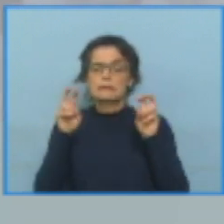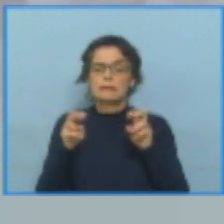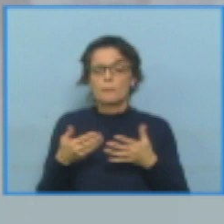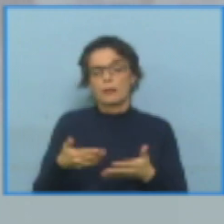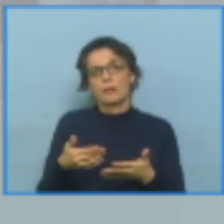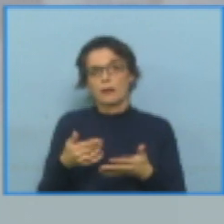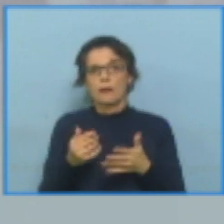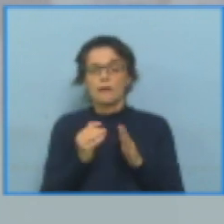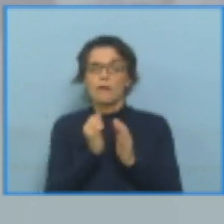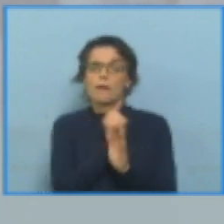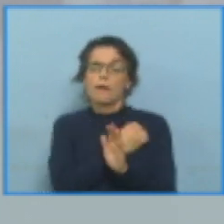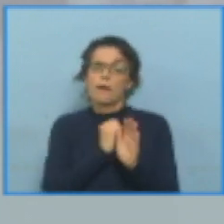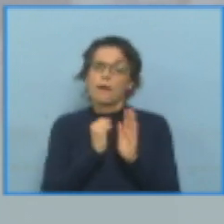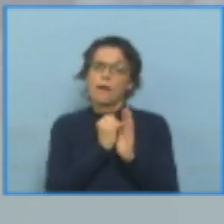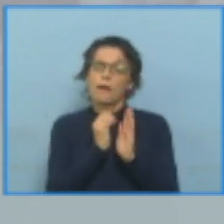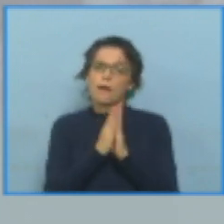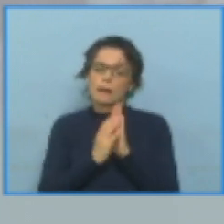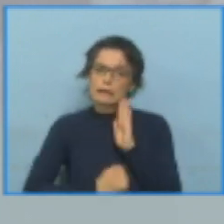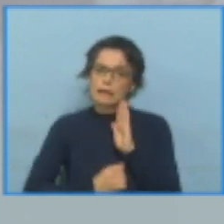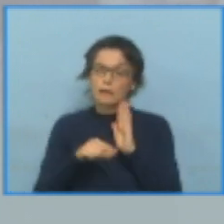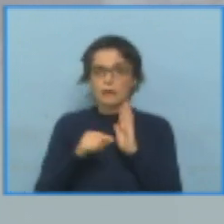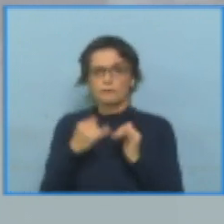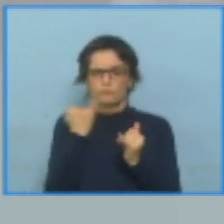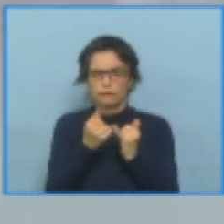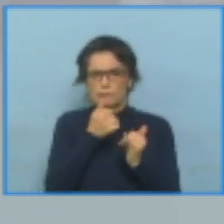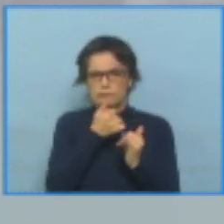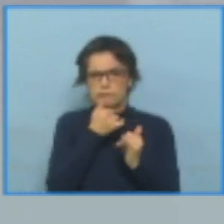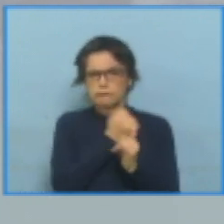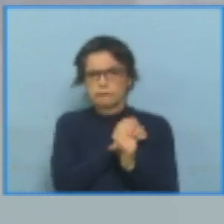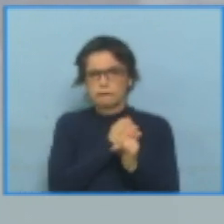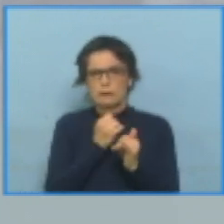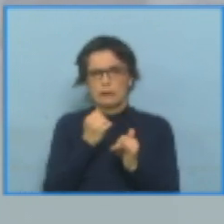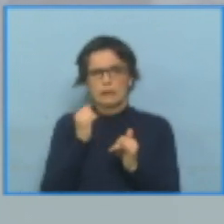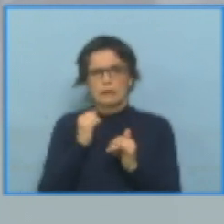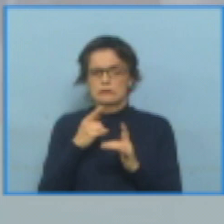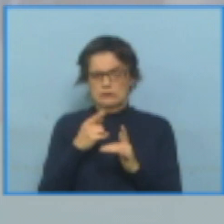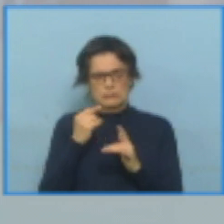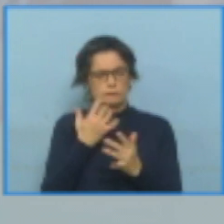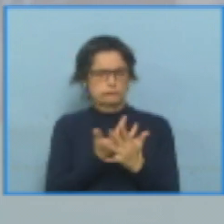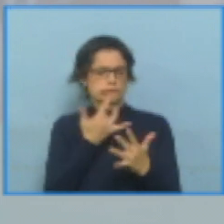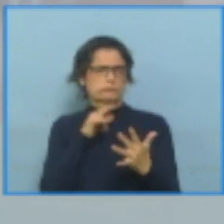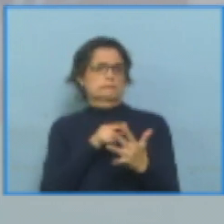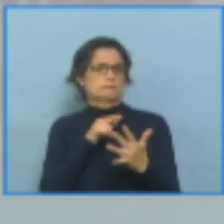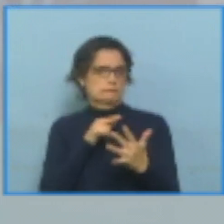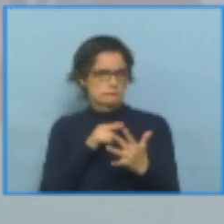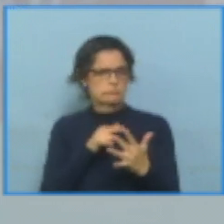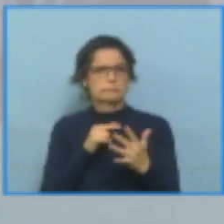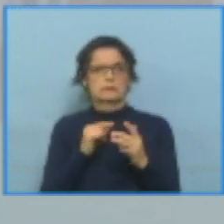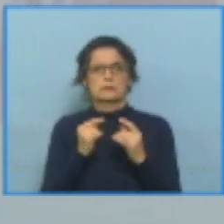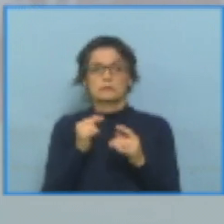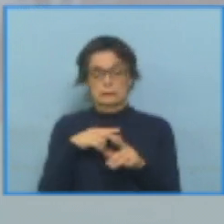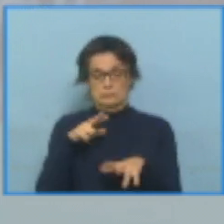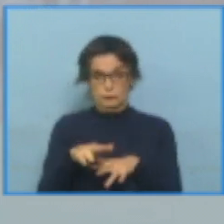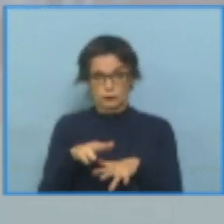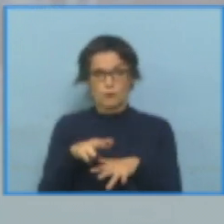Agora olhamos a violência doméstica e os números negros perante os quais não podemos ficar indiferentes. Em